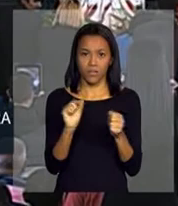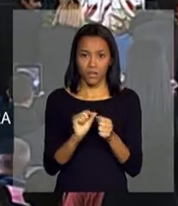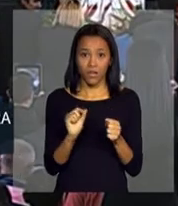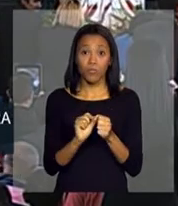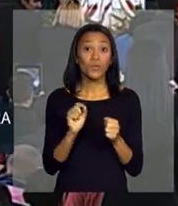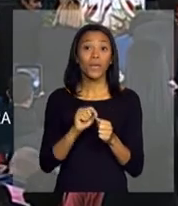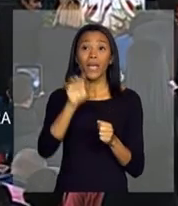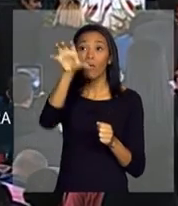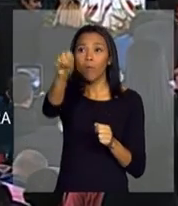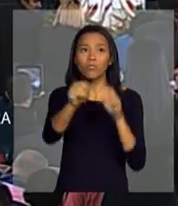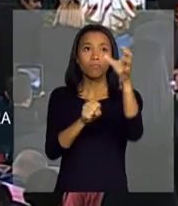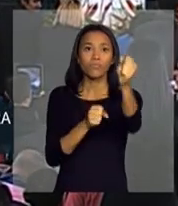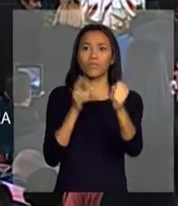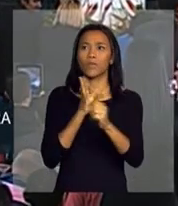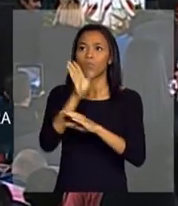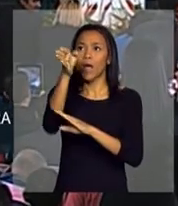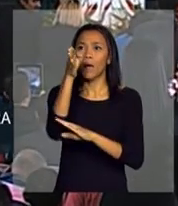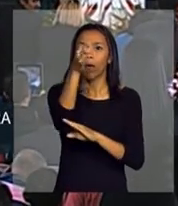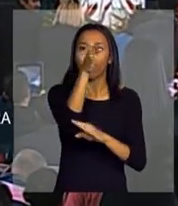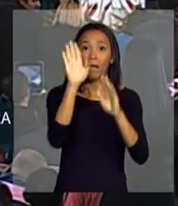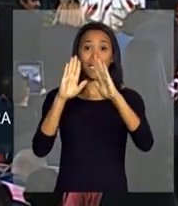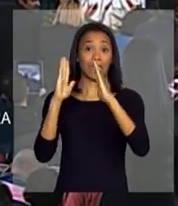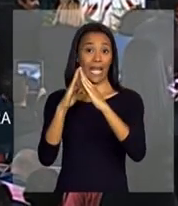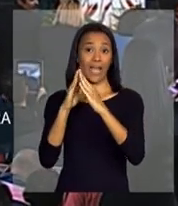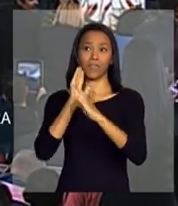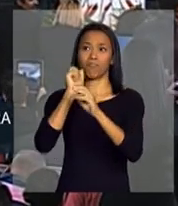de busca ativa